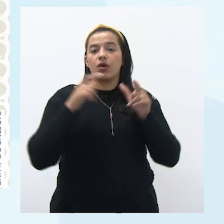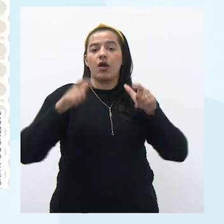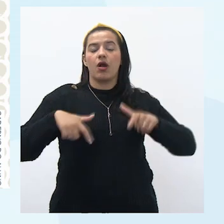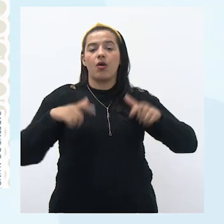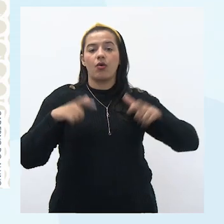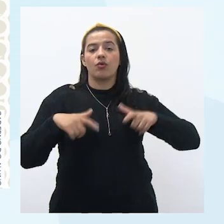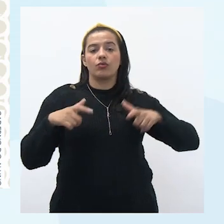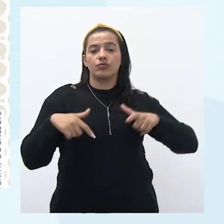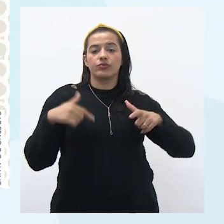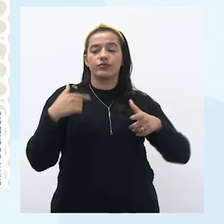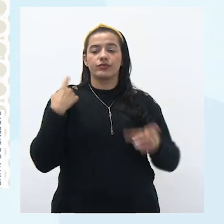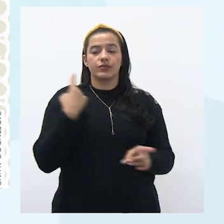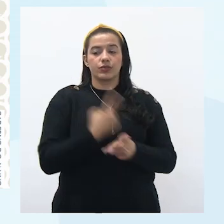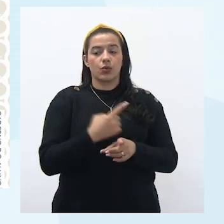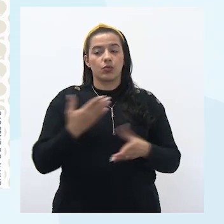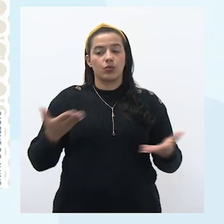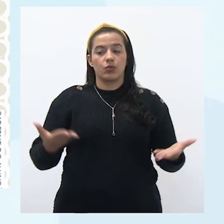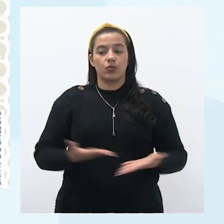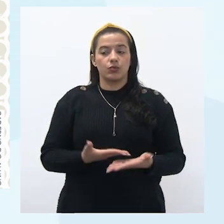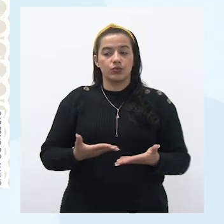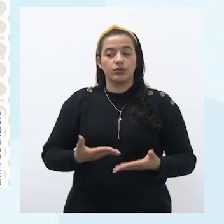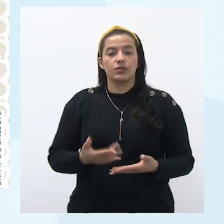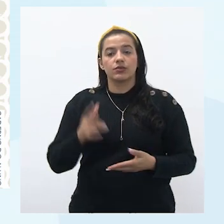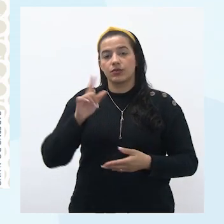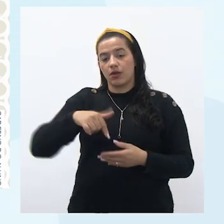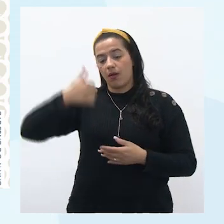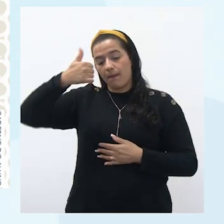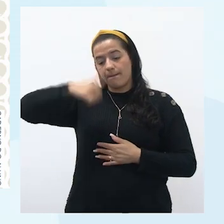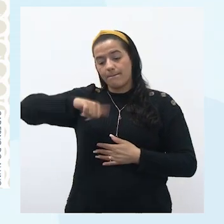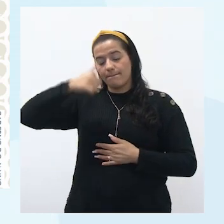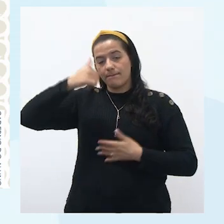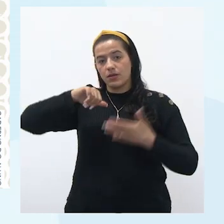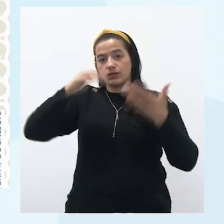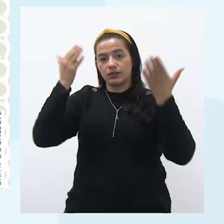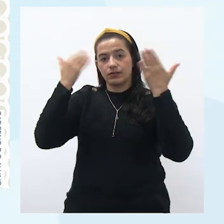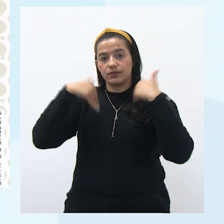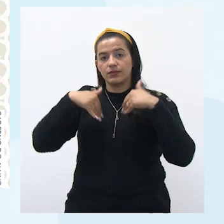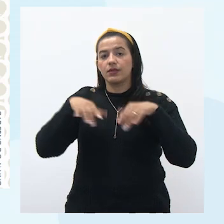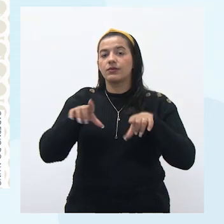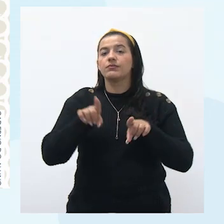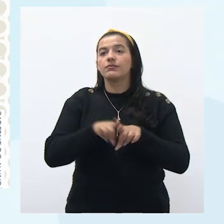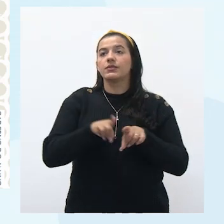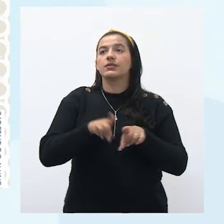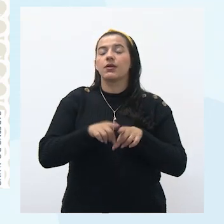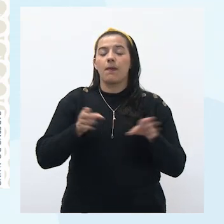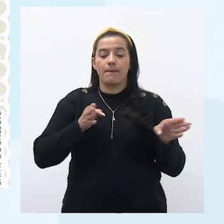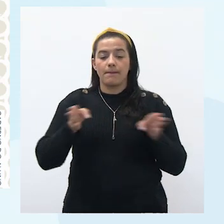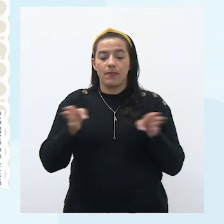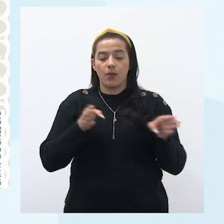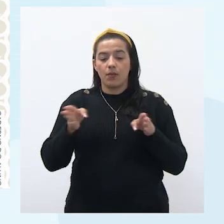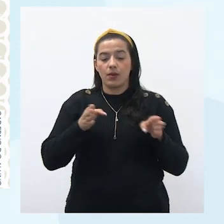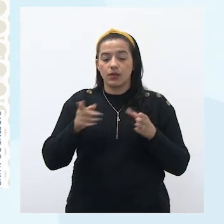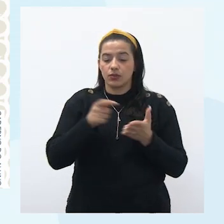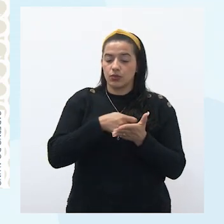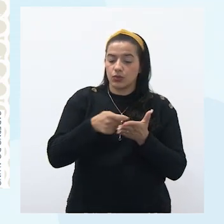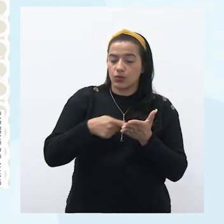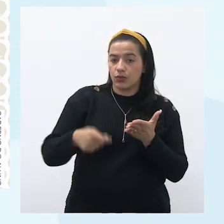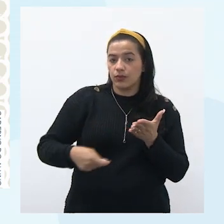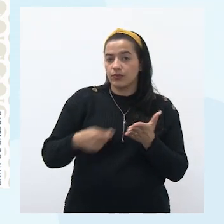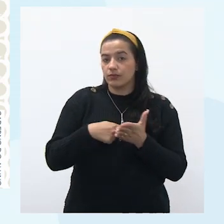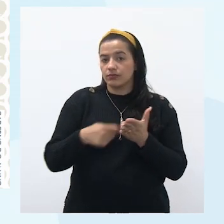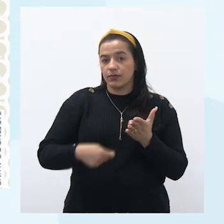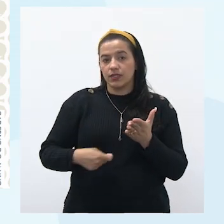acham hoje? Porque o processo de autoavaliação socioemocional, ele diz respeito ao momento em que eu estou fazendo